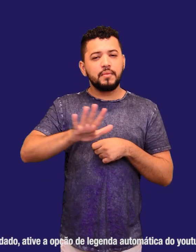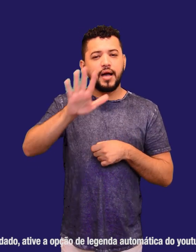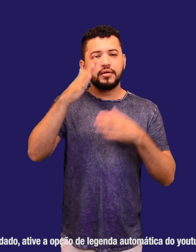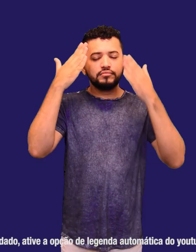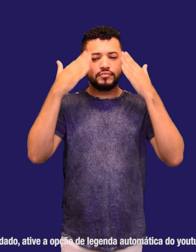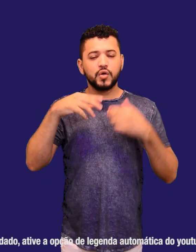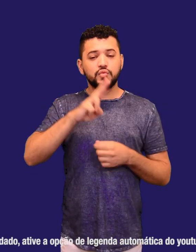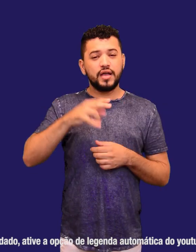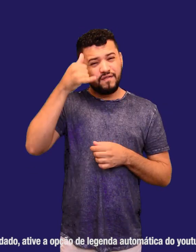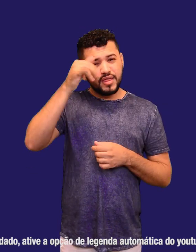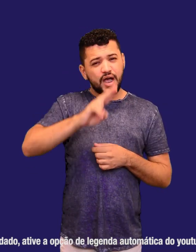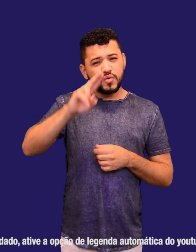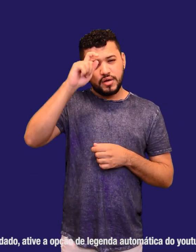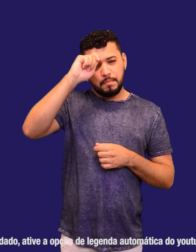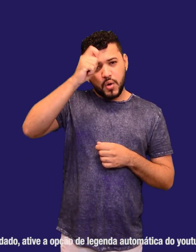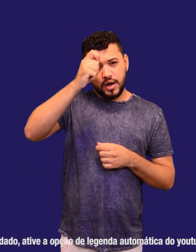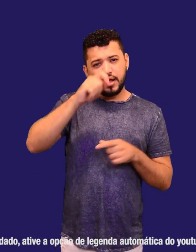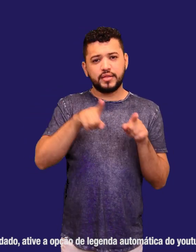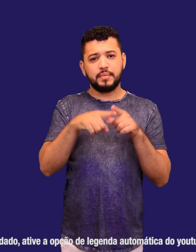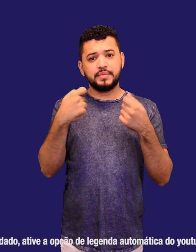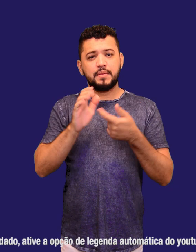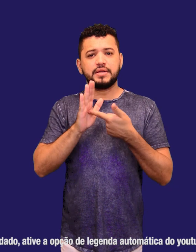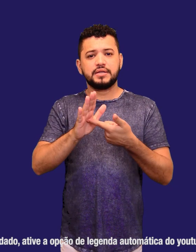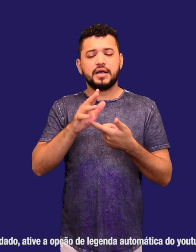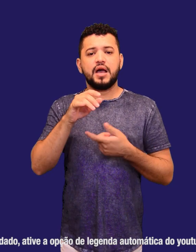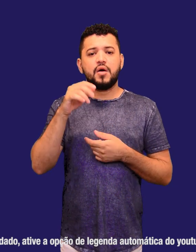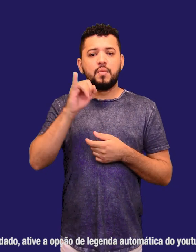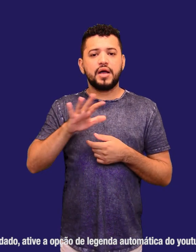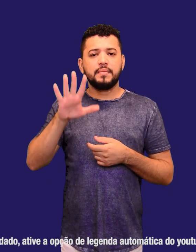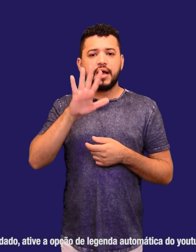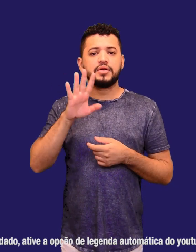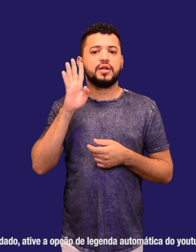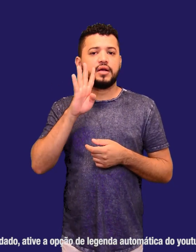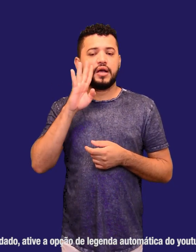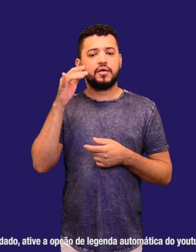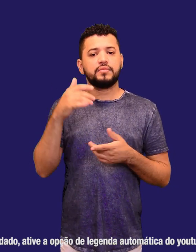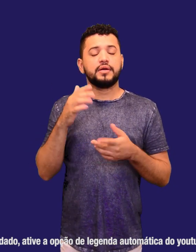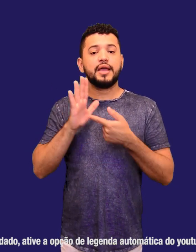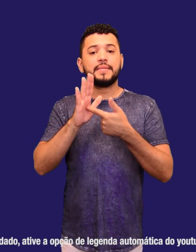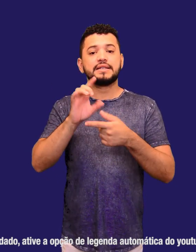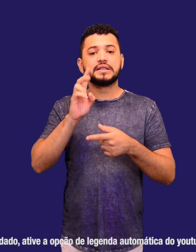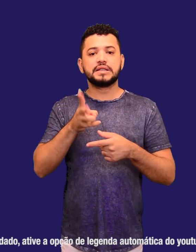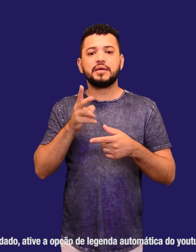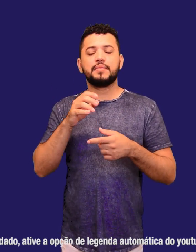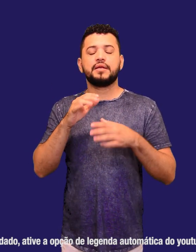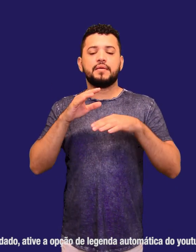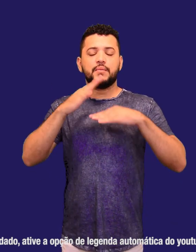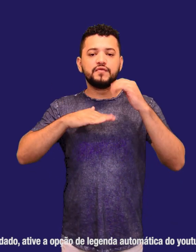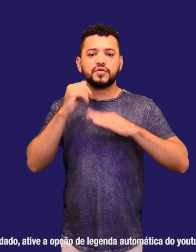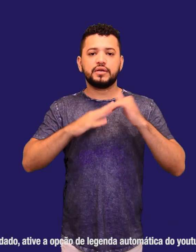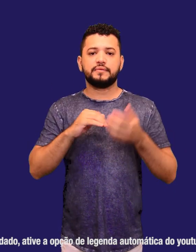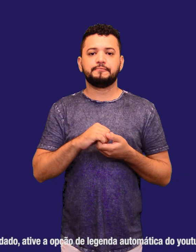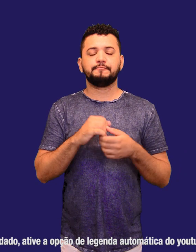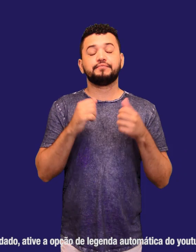bonés ou qualquer item que não passe uma imagem que não seja profissional. Não é porque se transferiu para o digital, que é algo que a